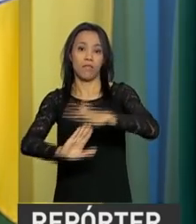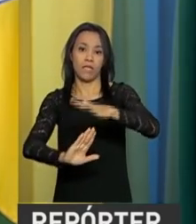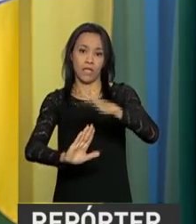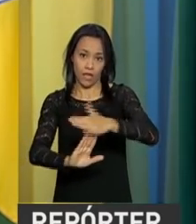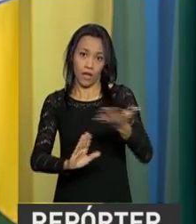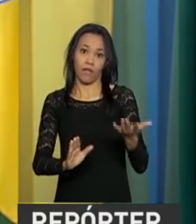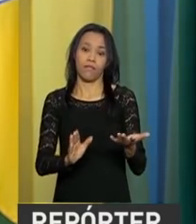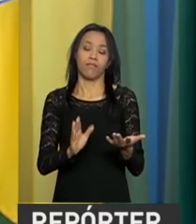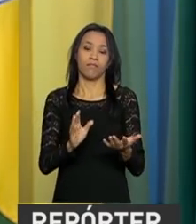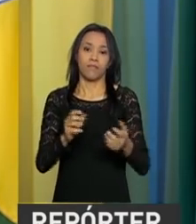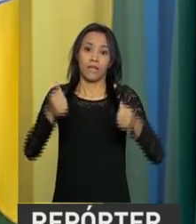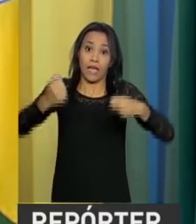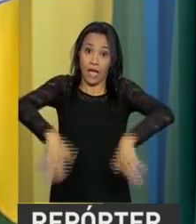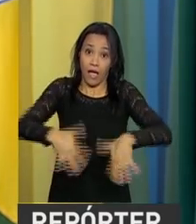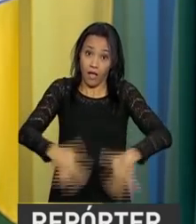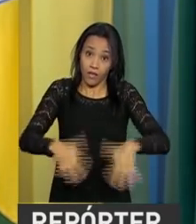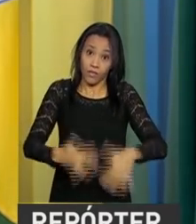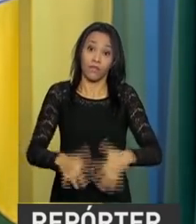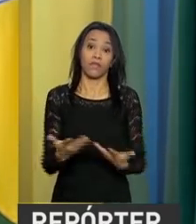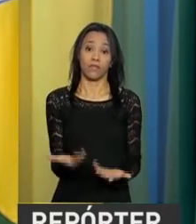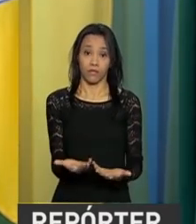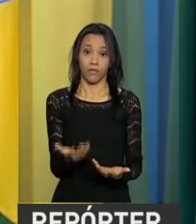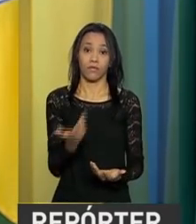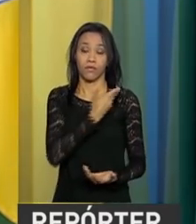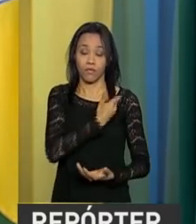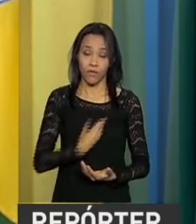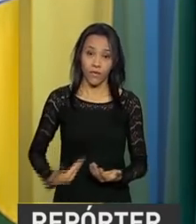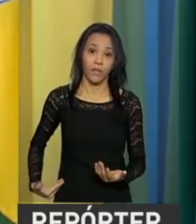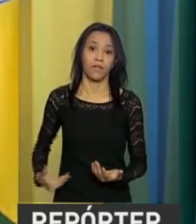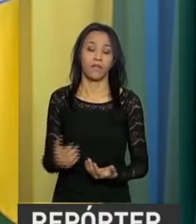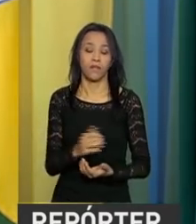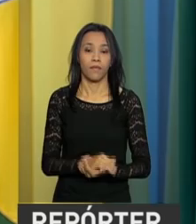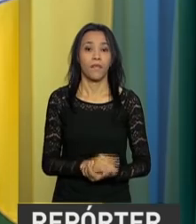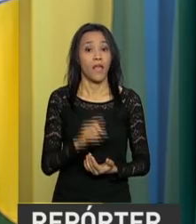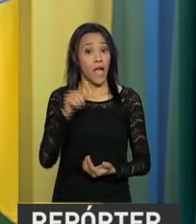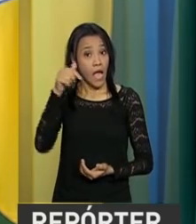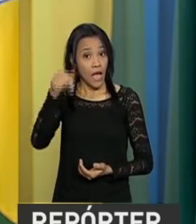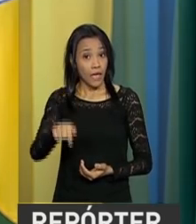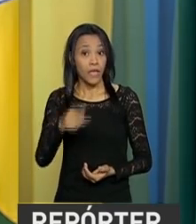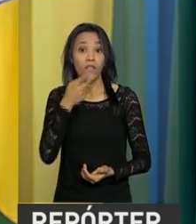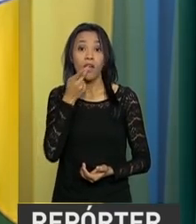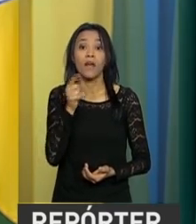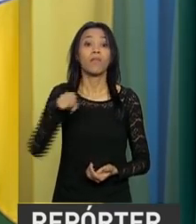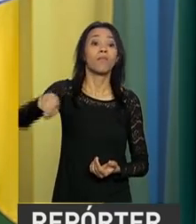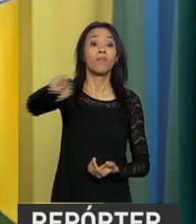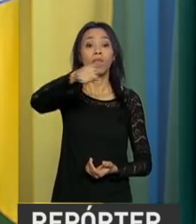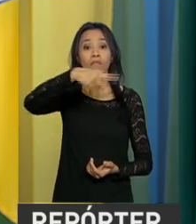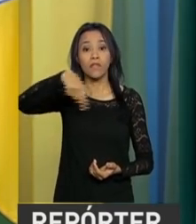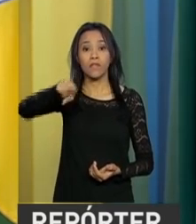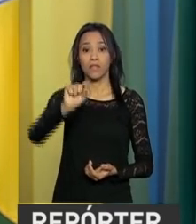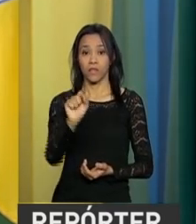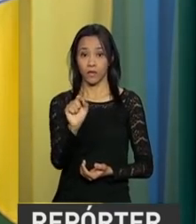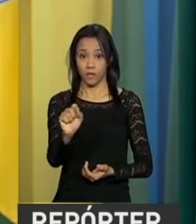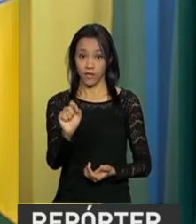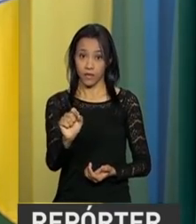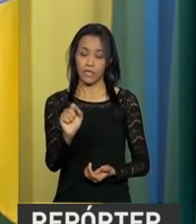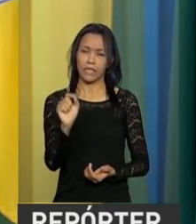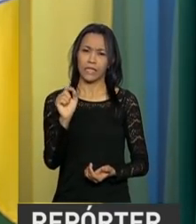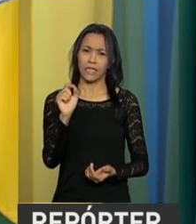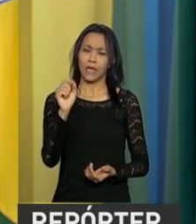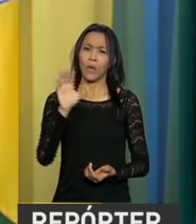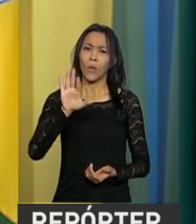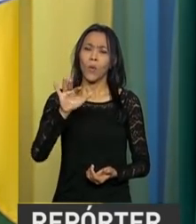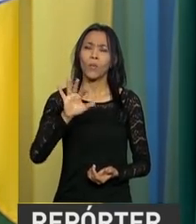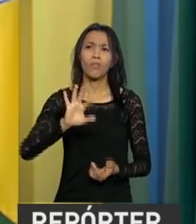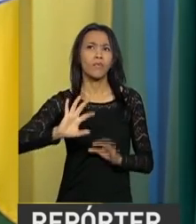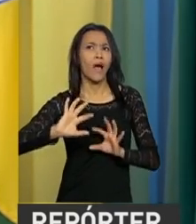um teto para os gastos públicos. Aqui, devo dizer, aquilo que em momentos de